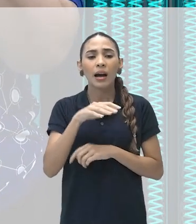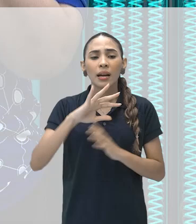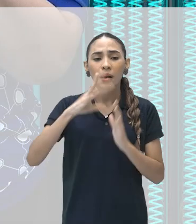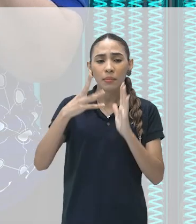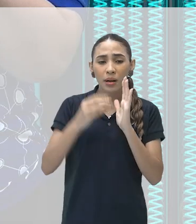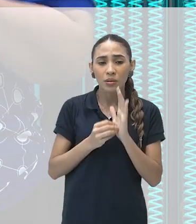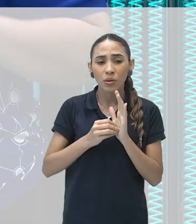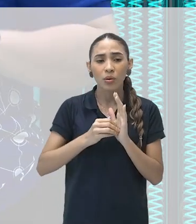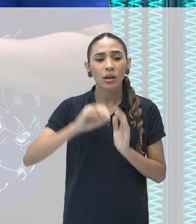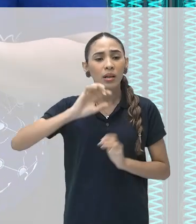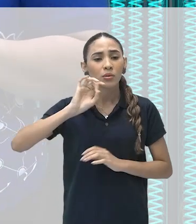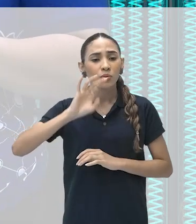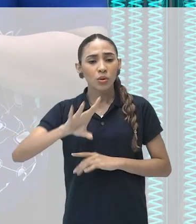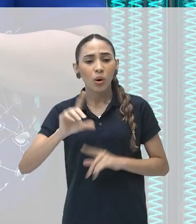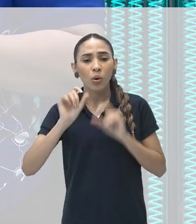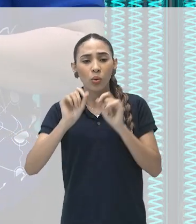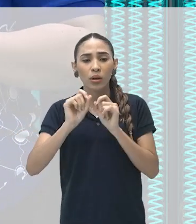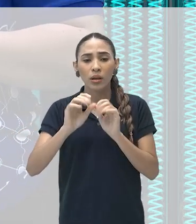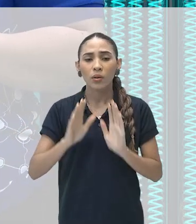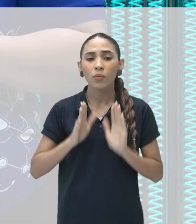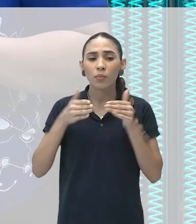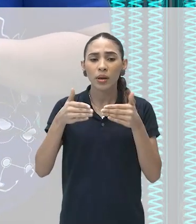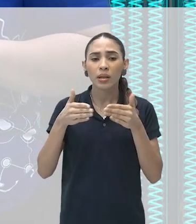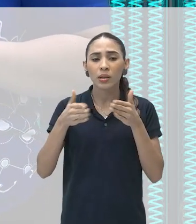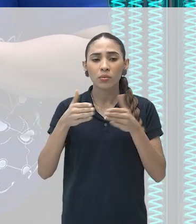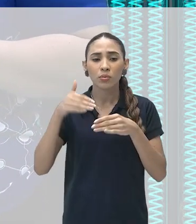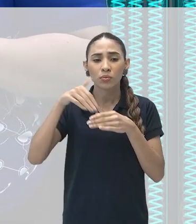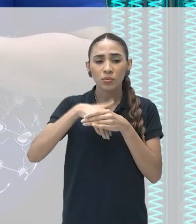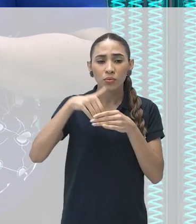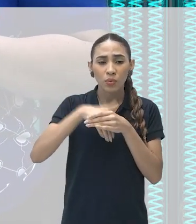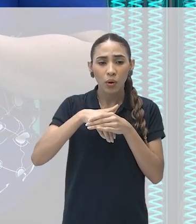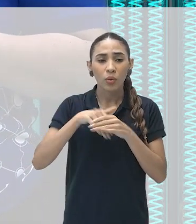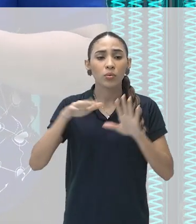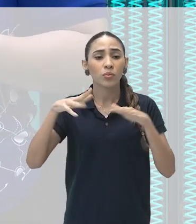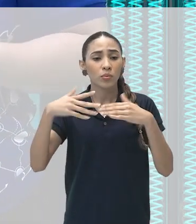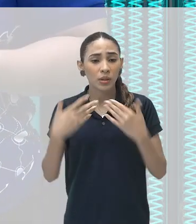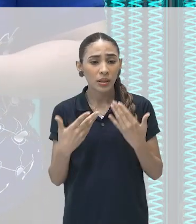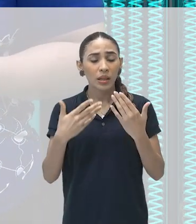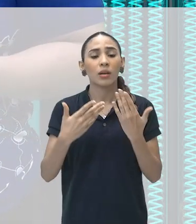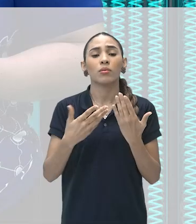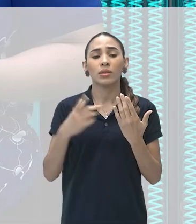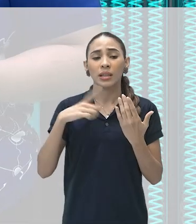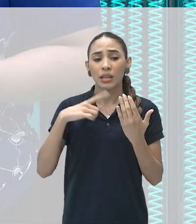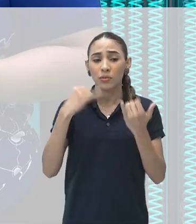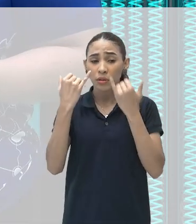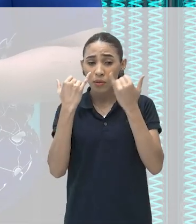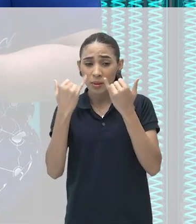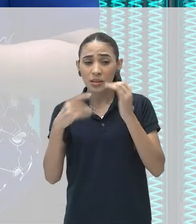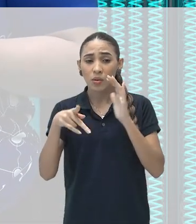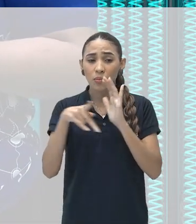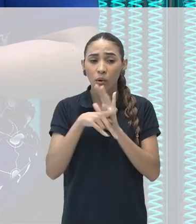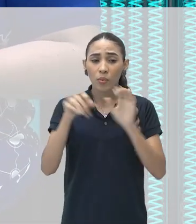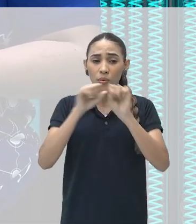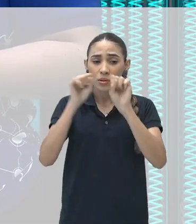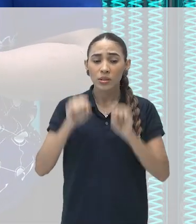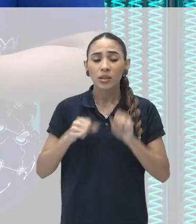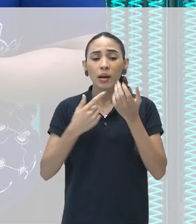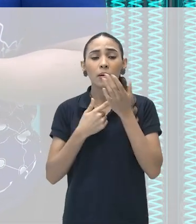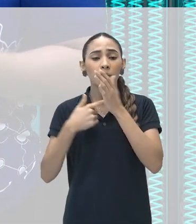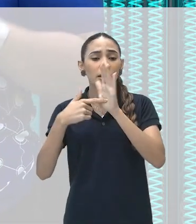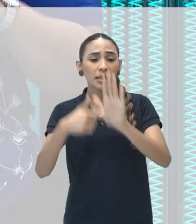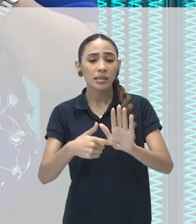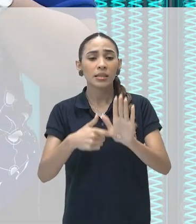mera plataforma eleitoreira. Dados recentes do INPE mostraram que a taxa de desmatamento